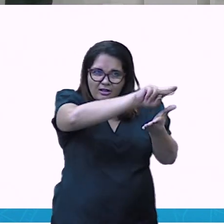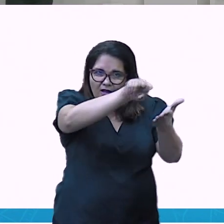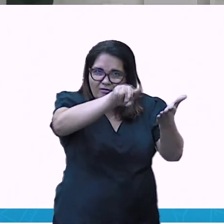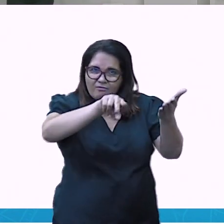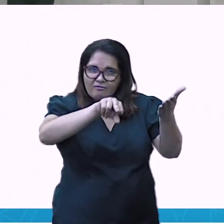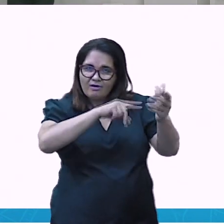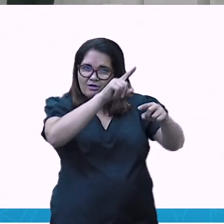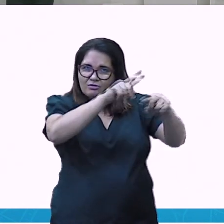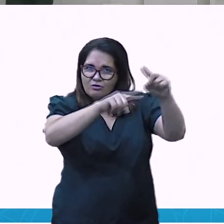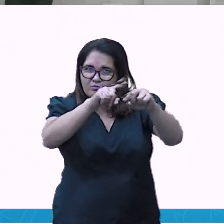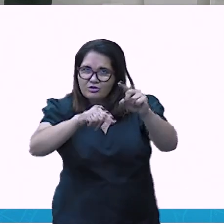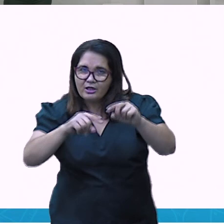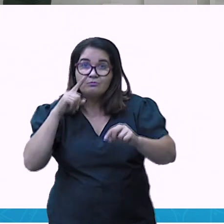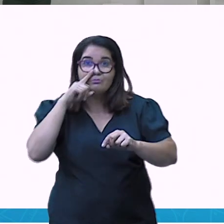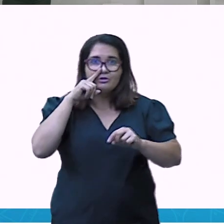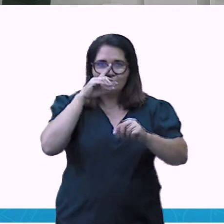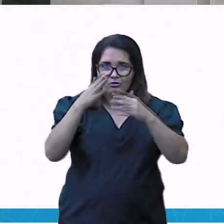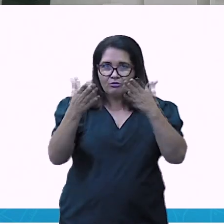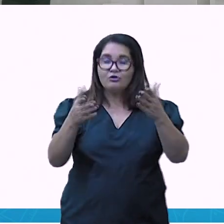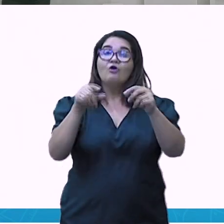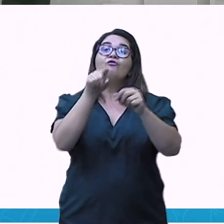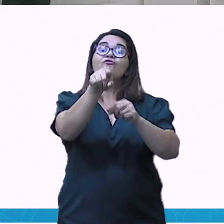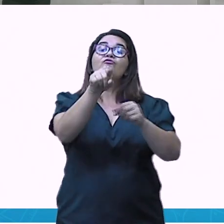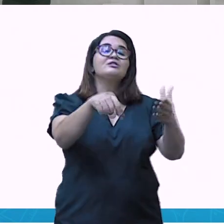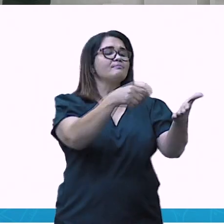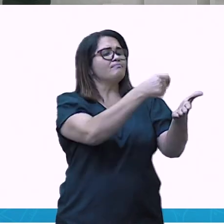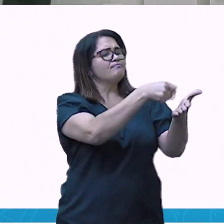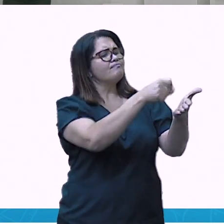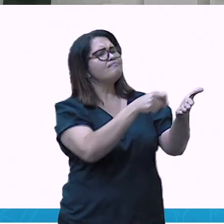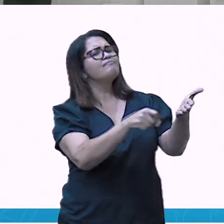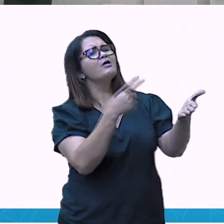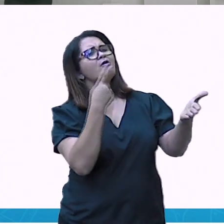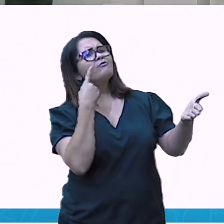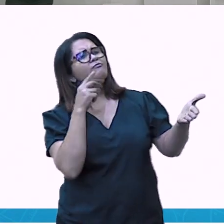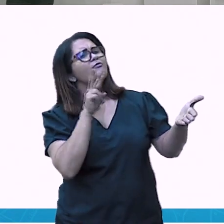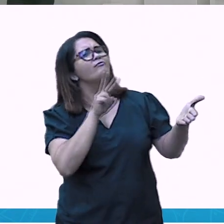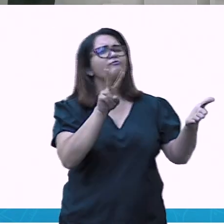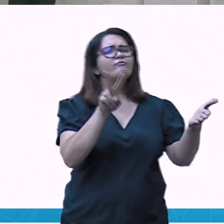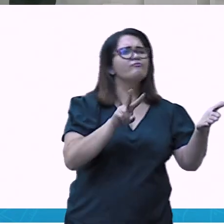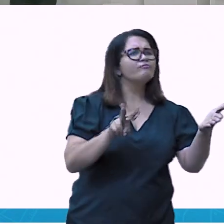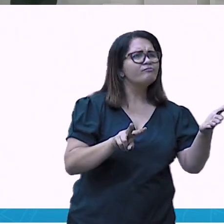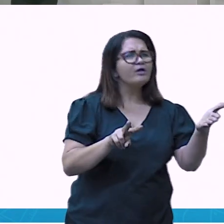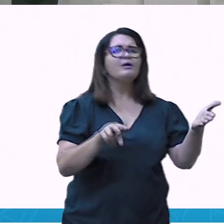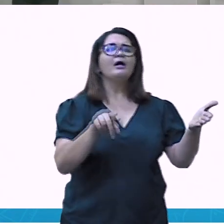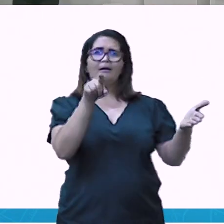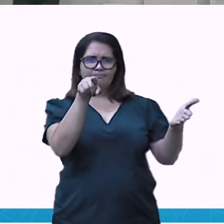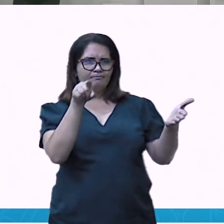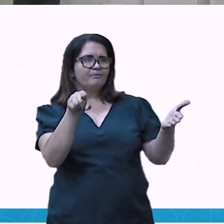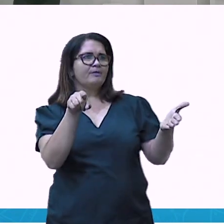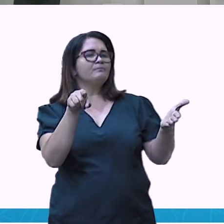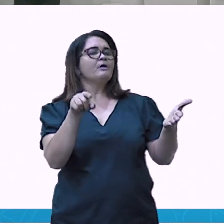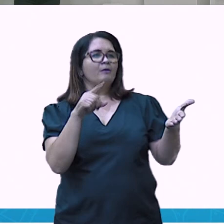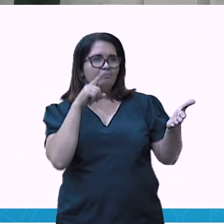outro direitinho, tá bom? Fazendo essa lista da observação do seu dia a dia aí com o seu familiar.